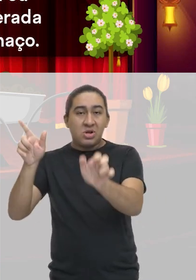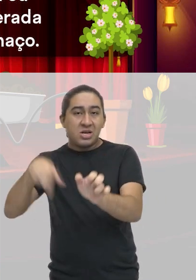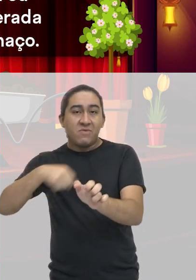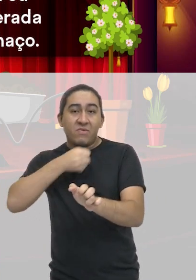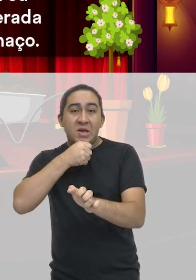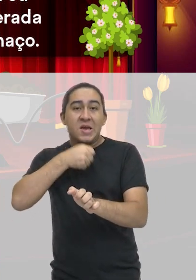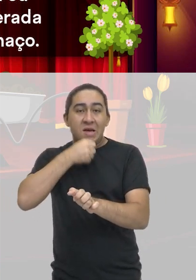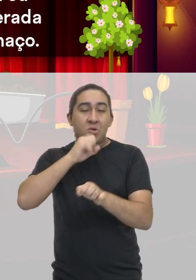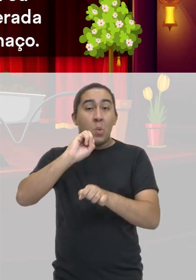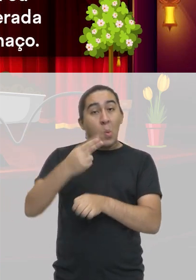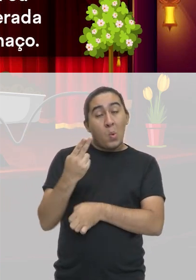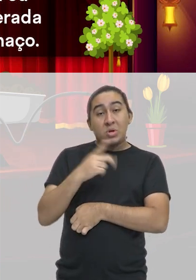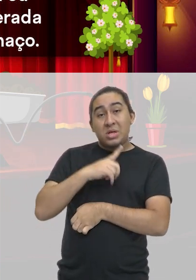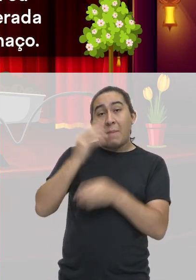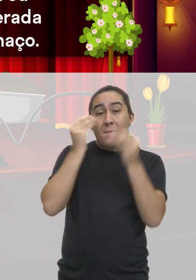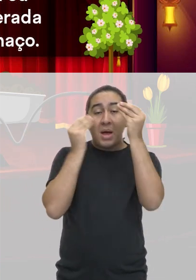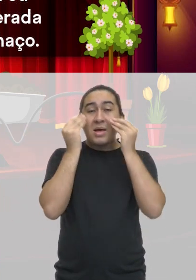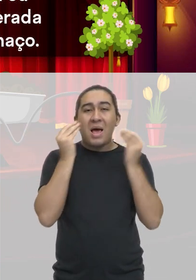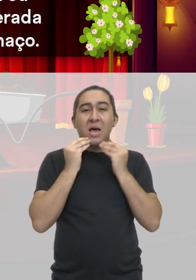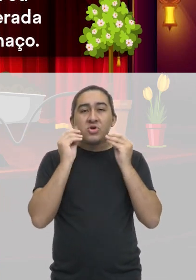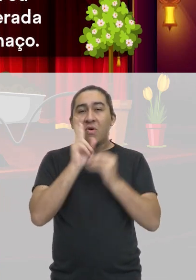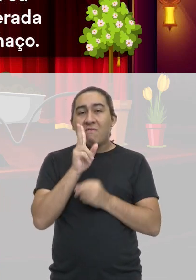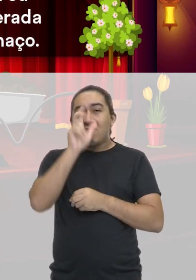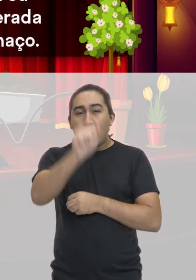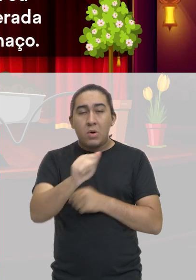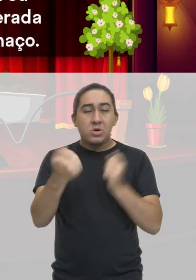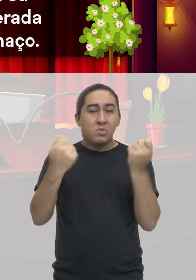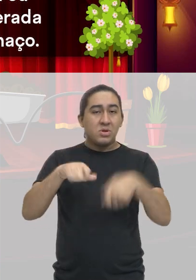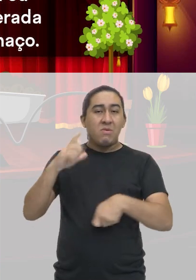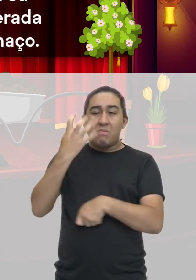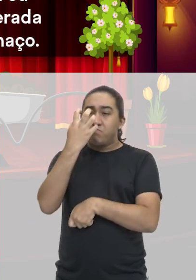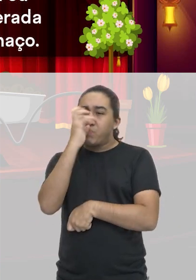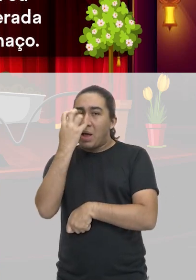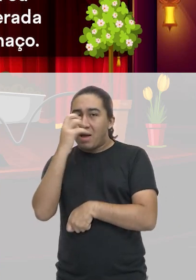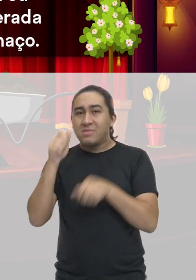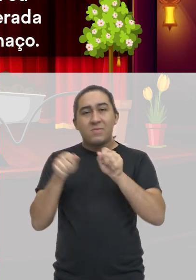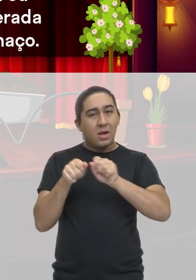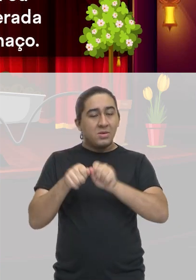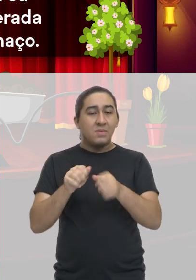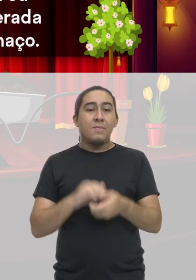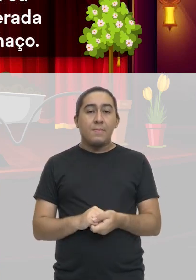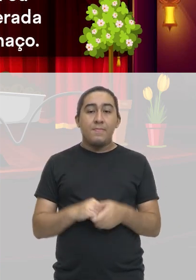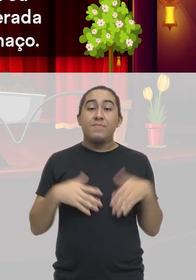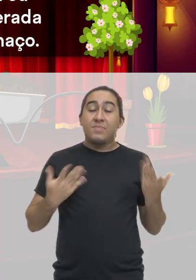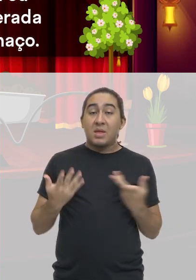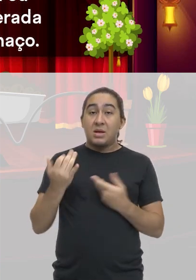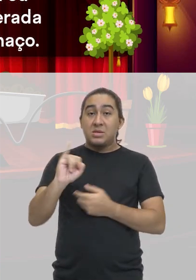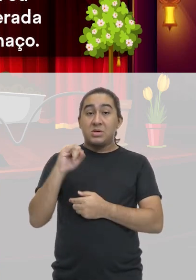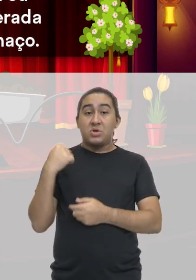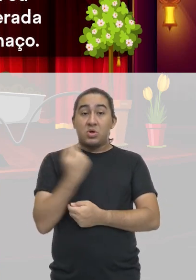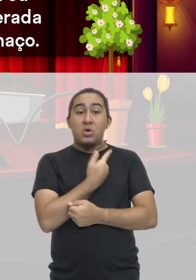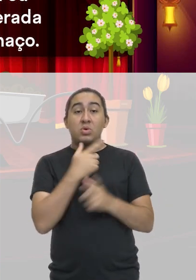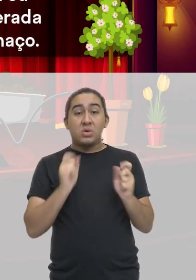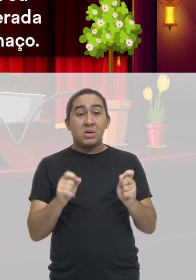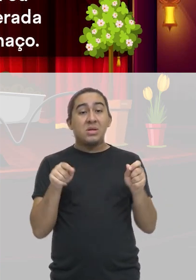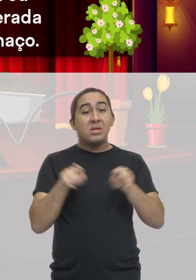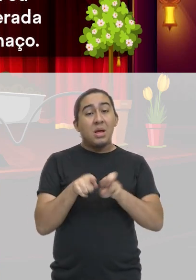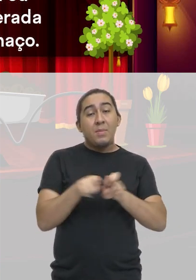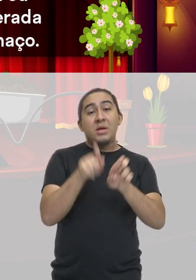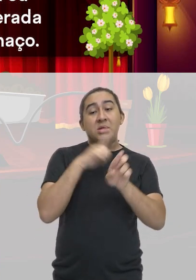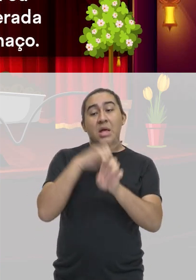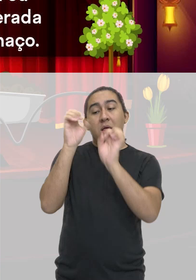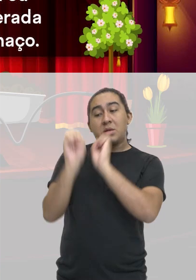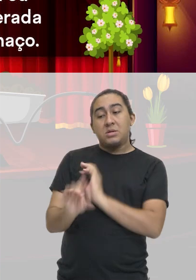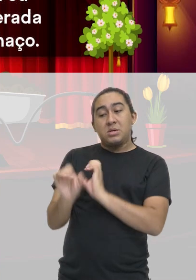um palhaço. Certo? Então, a maquiagem ela é muito importante. Aqui mesmo, quando nós estamos para ministrar